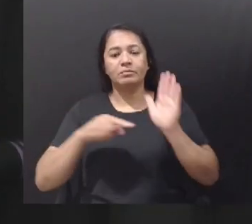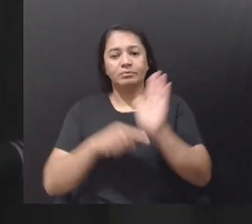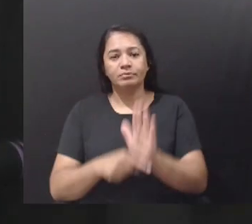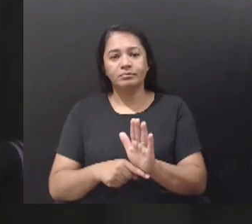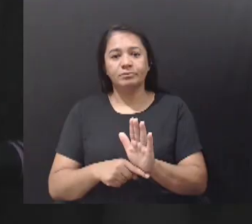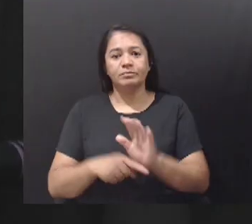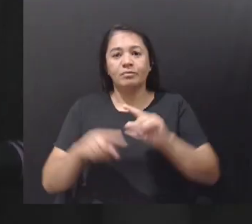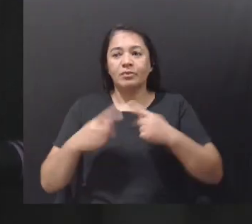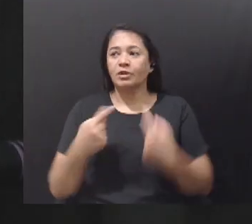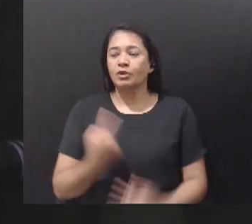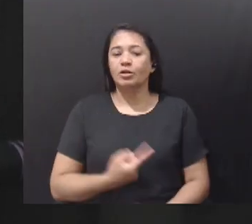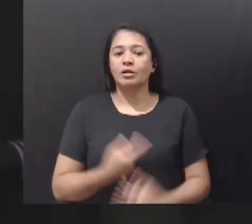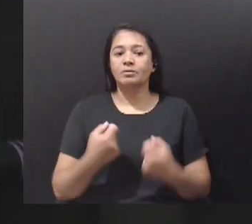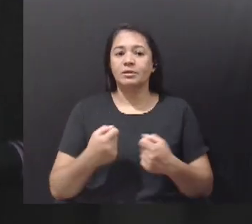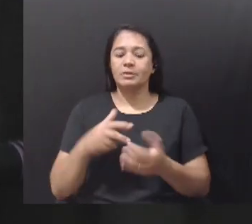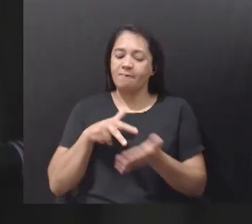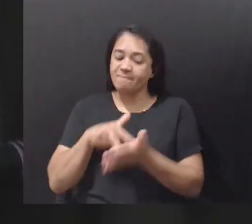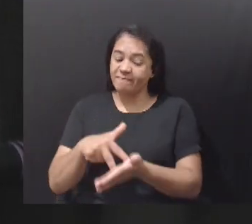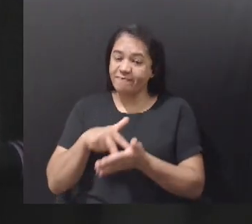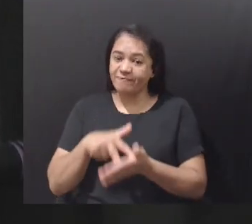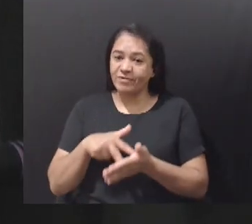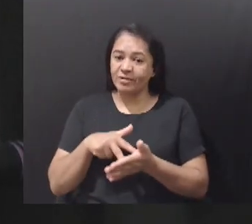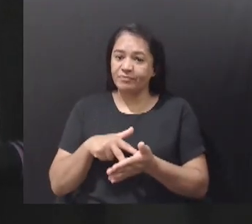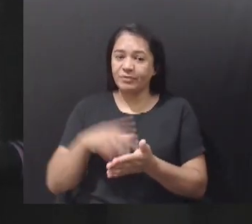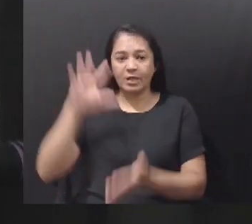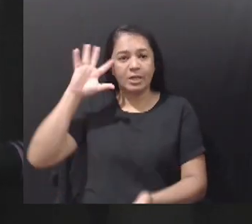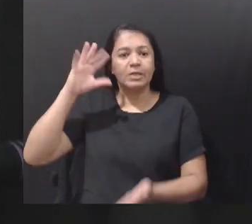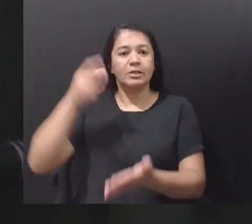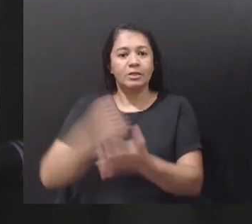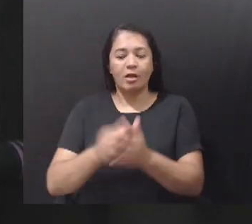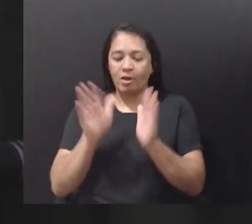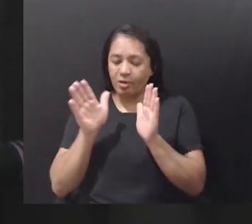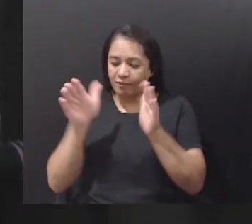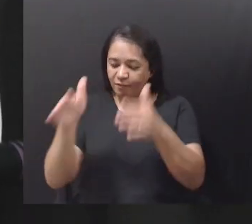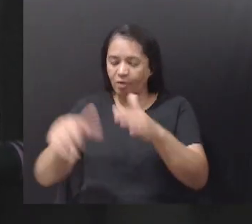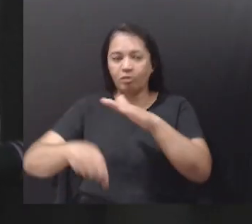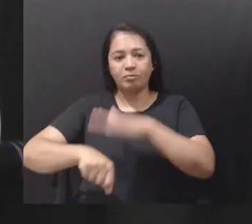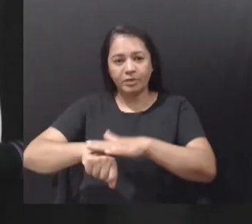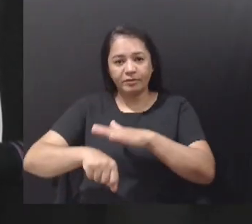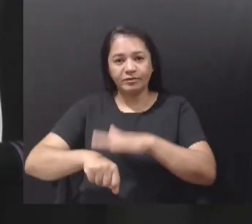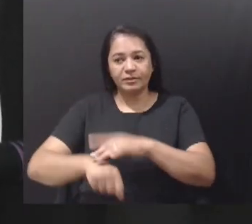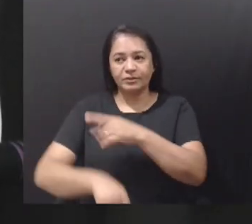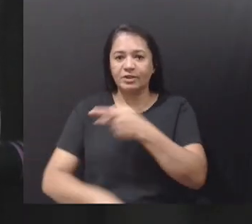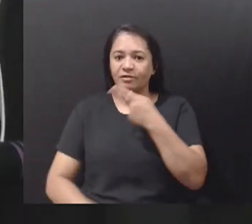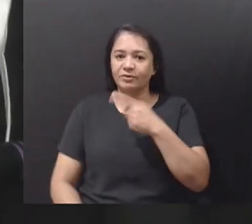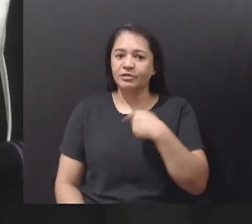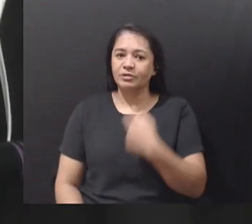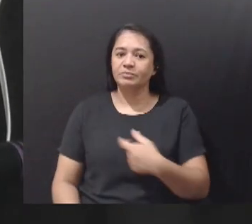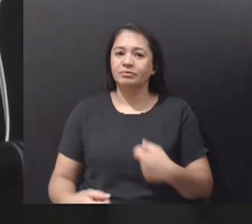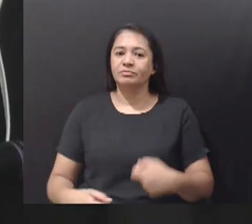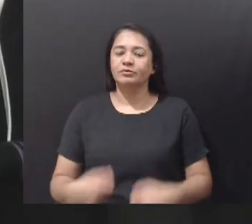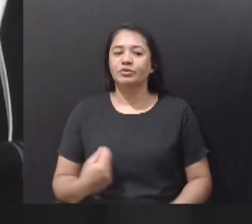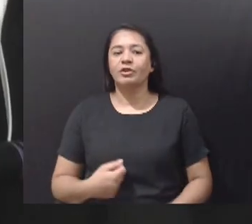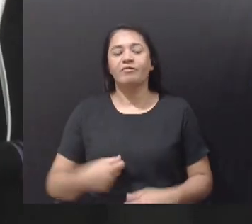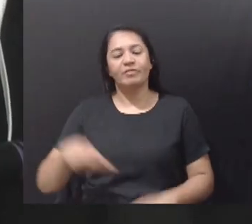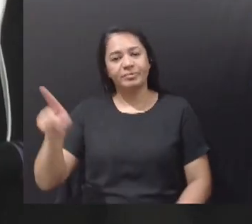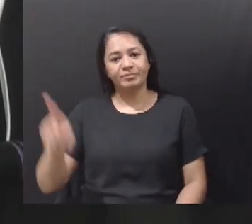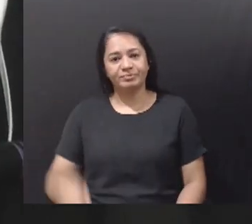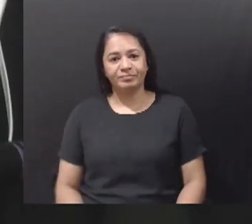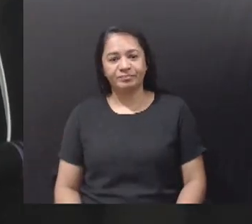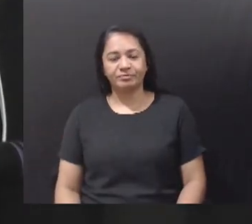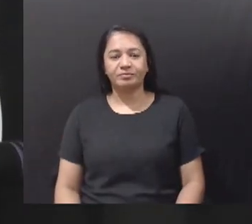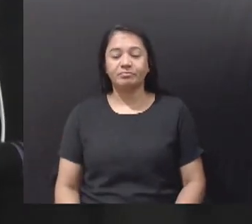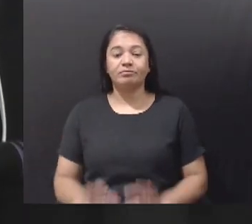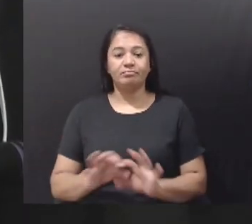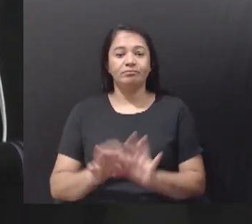ter firmeza e decisão e foco para fazer. Quando ele falou, nós temos que fazer, nós corremos atrás. E ele dá essa liberdade, porque o